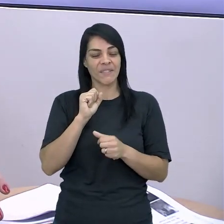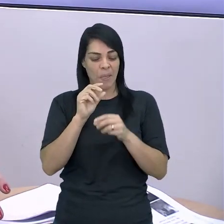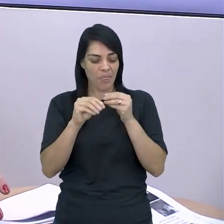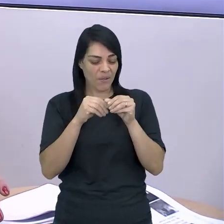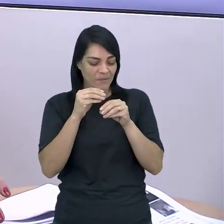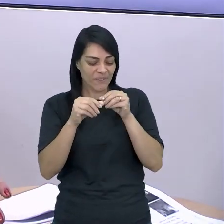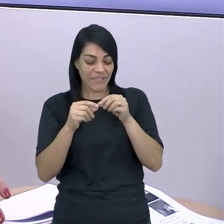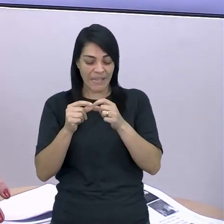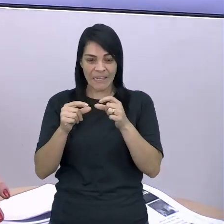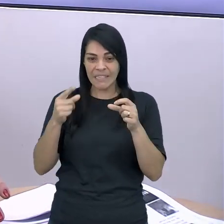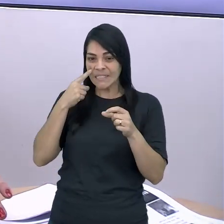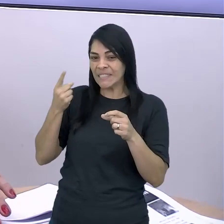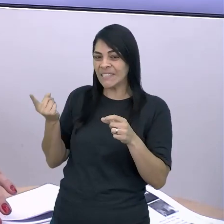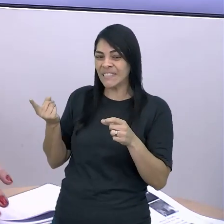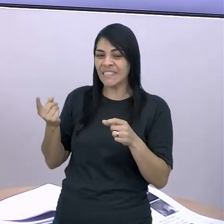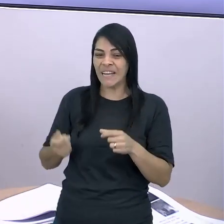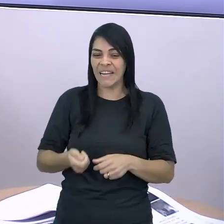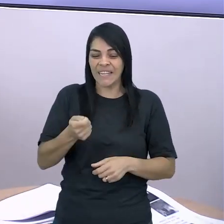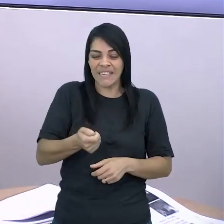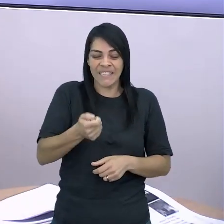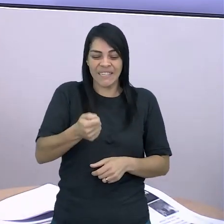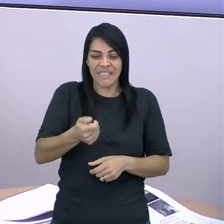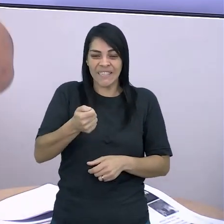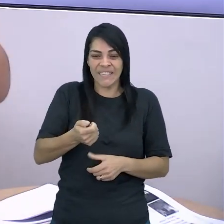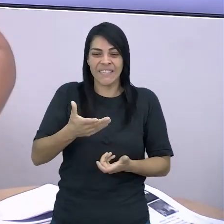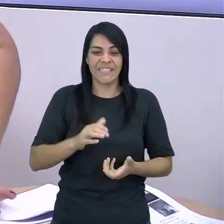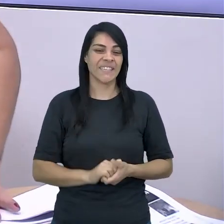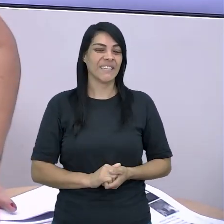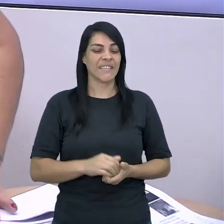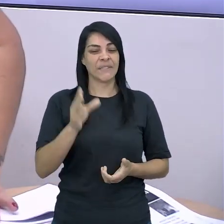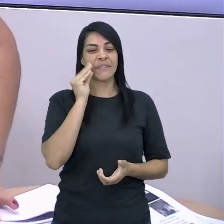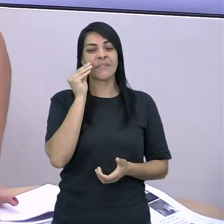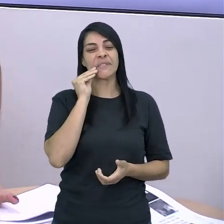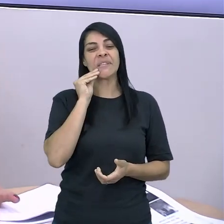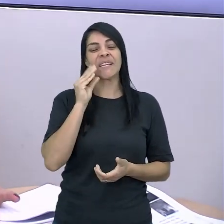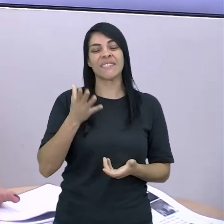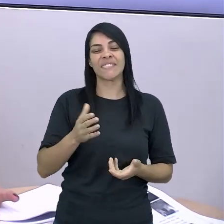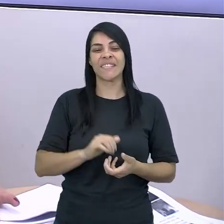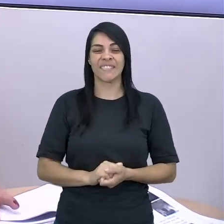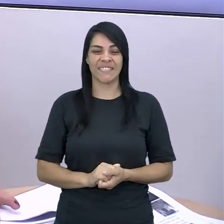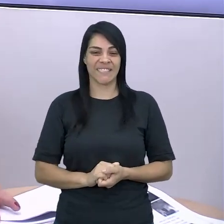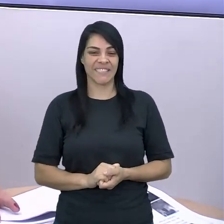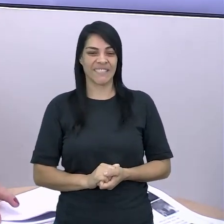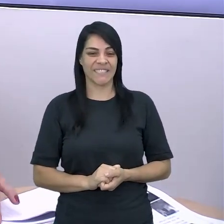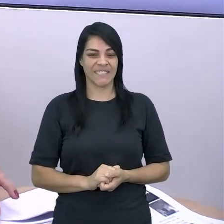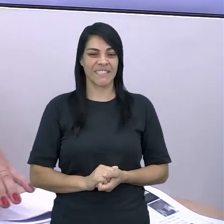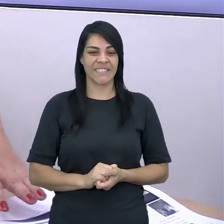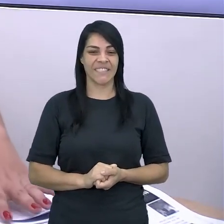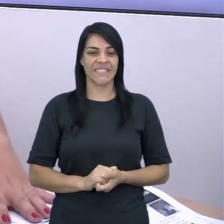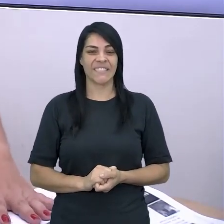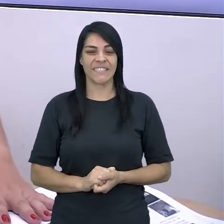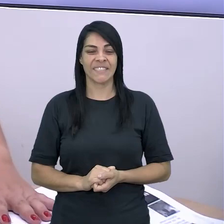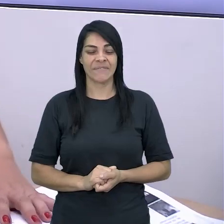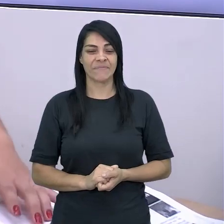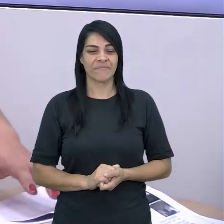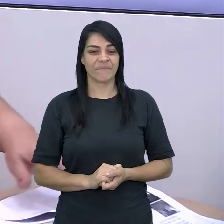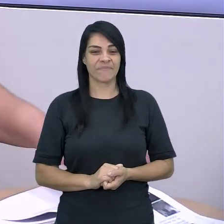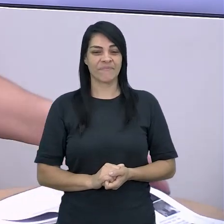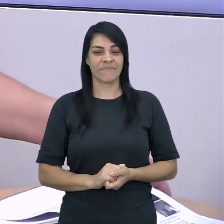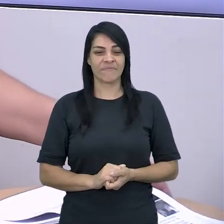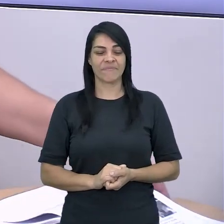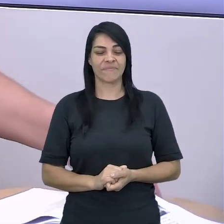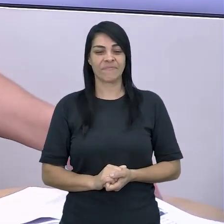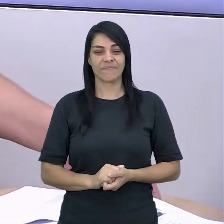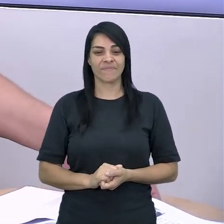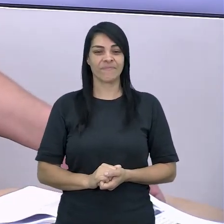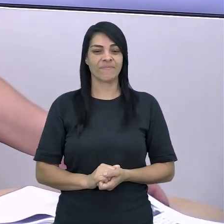tinha ligado. Tô aqui, ó, tentando. Então eu vou pedir pro oráculo mudar pra gente. Ótimo. Ok?